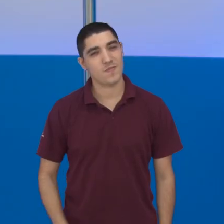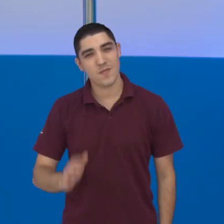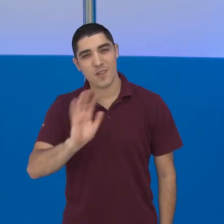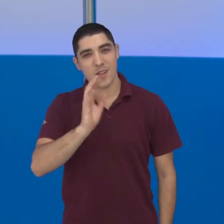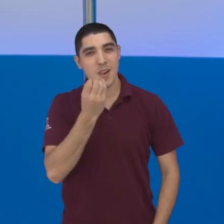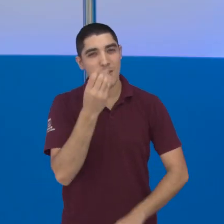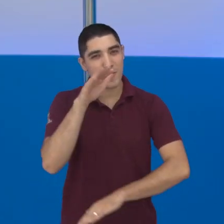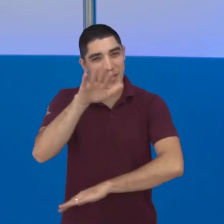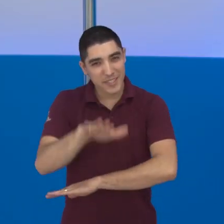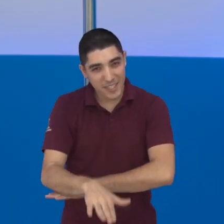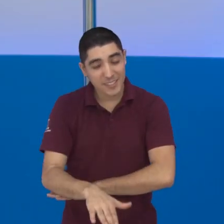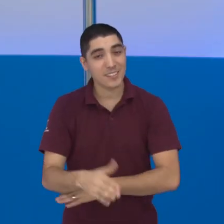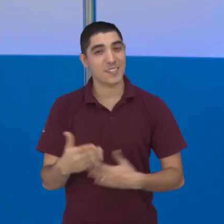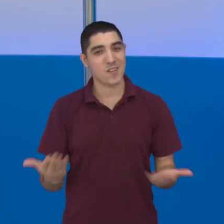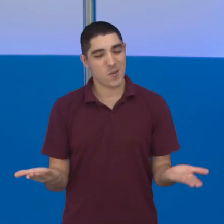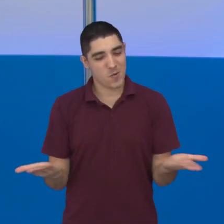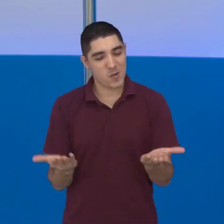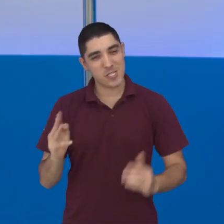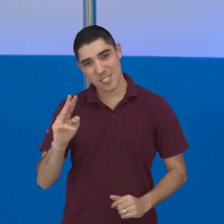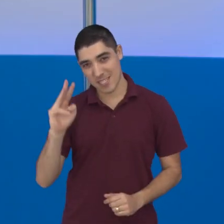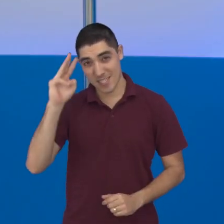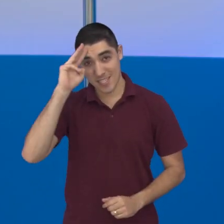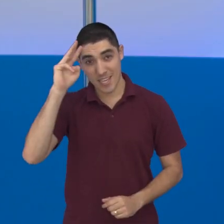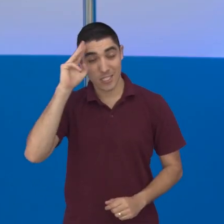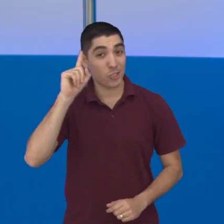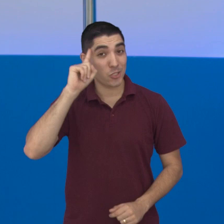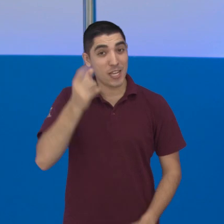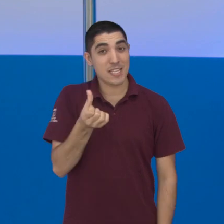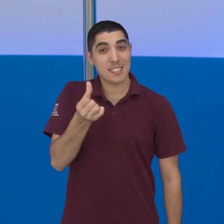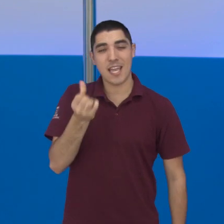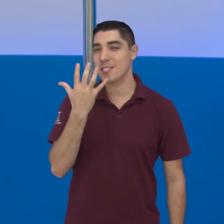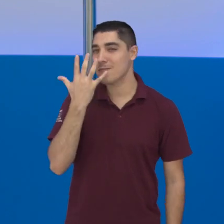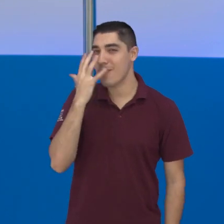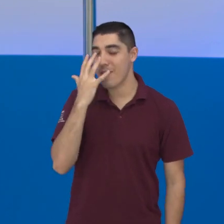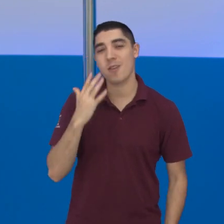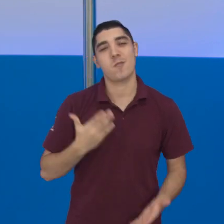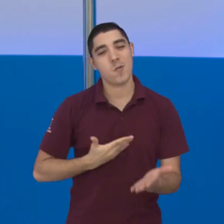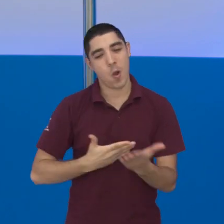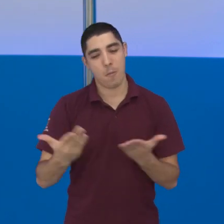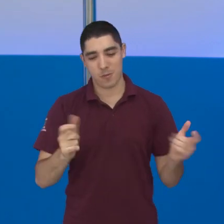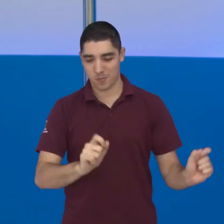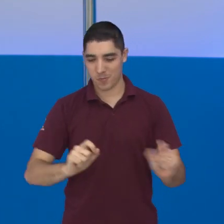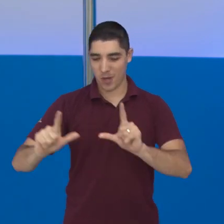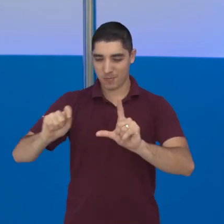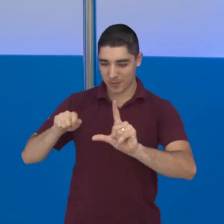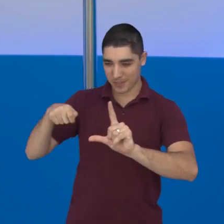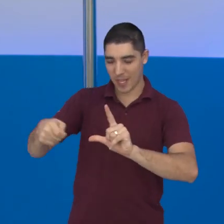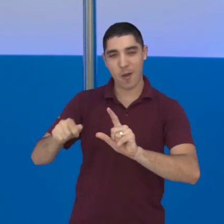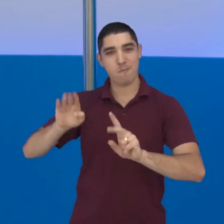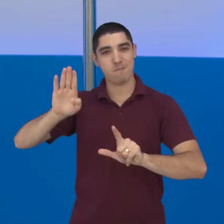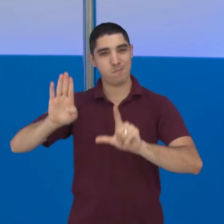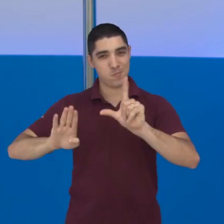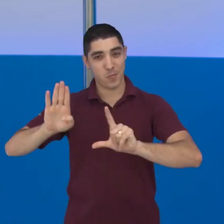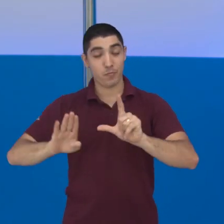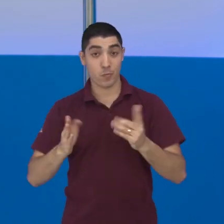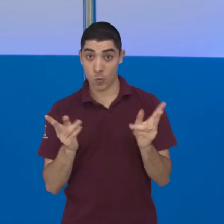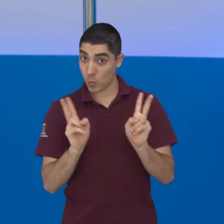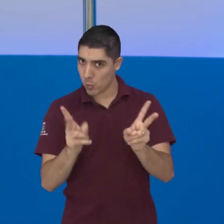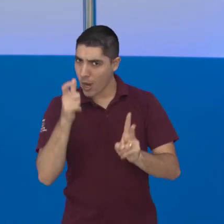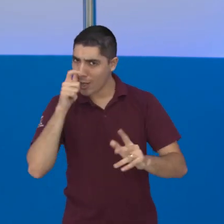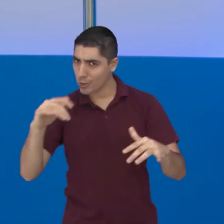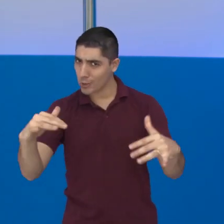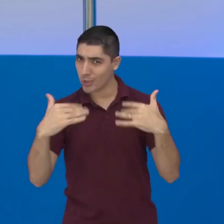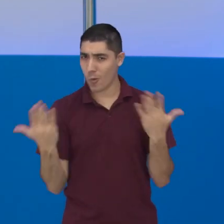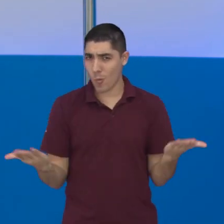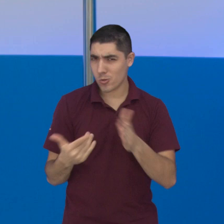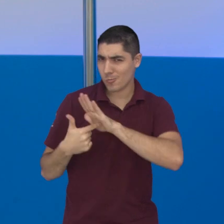e boa tarde para você hoje é terça-feira dia 6 de Fevereiro e tá no ar o boletim legislativo fica com a gente